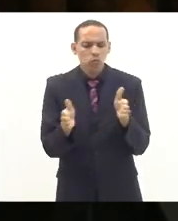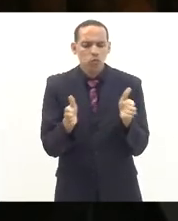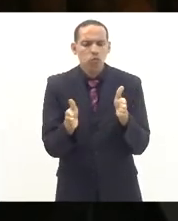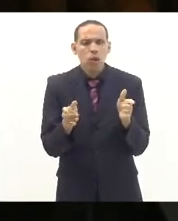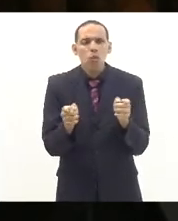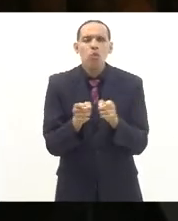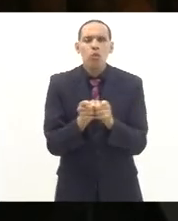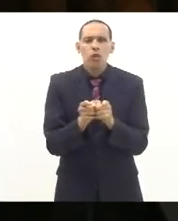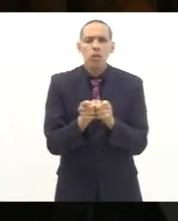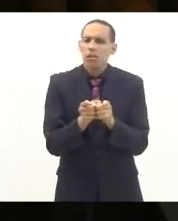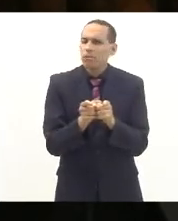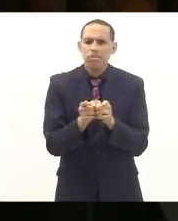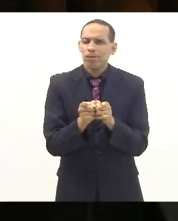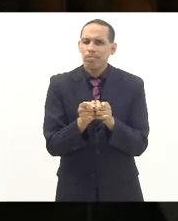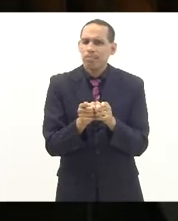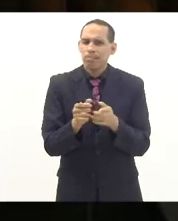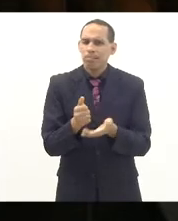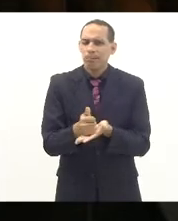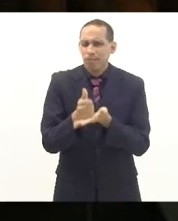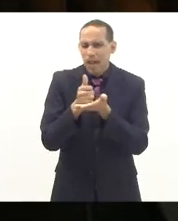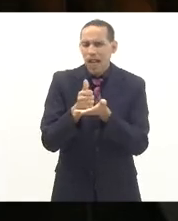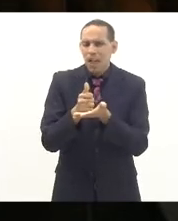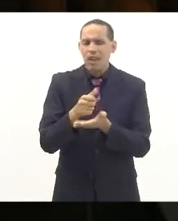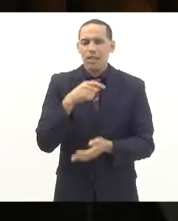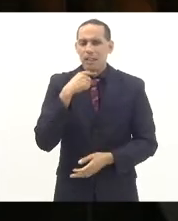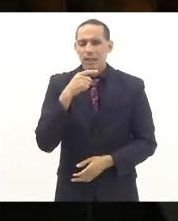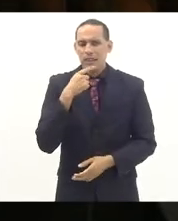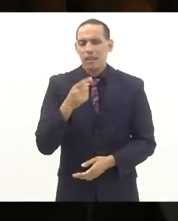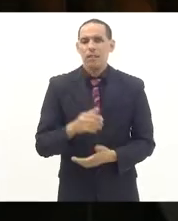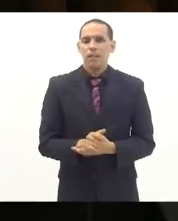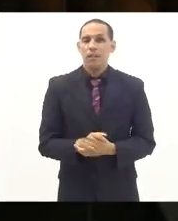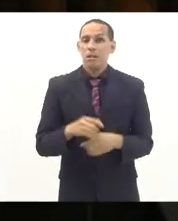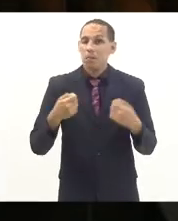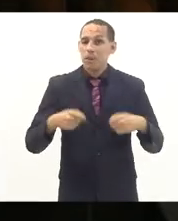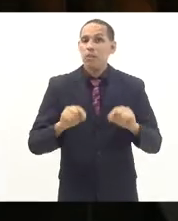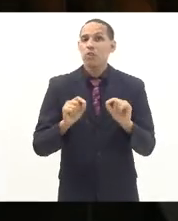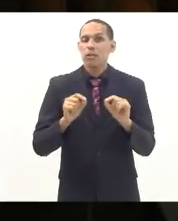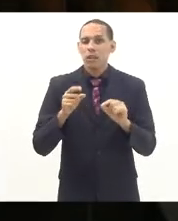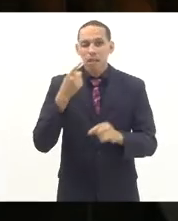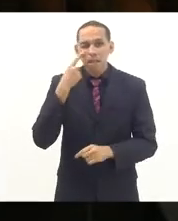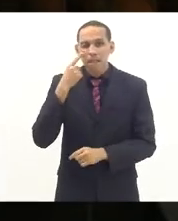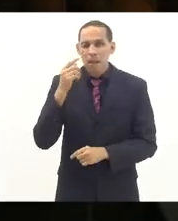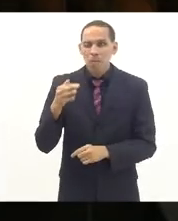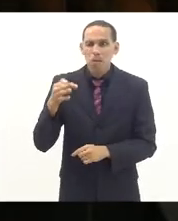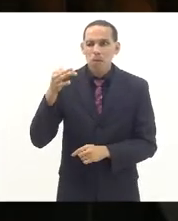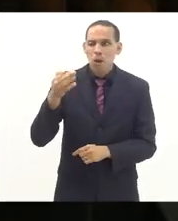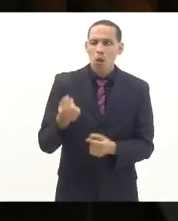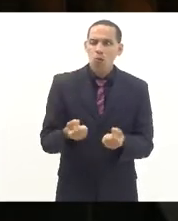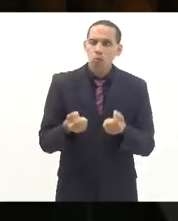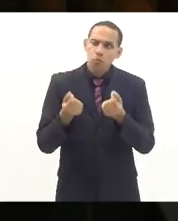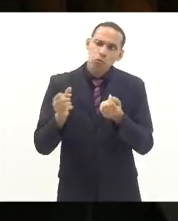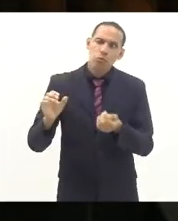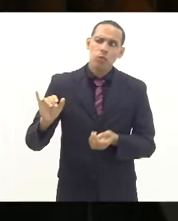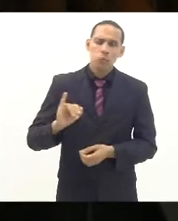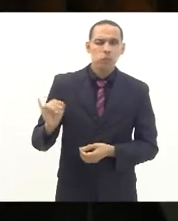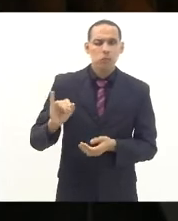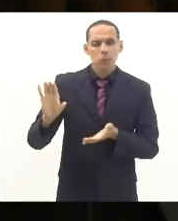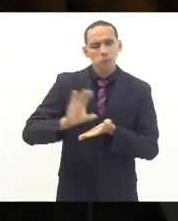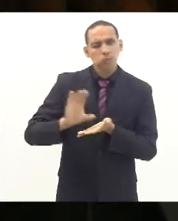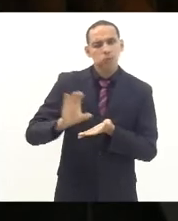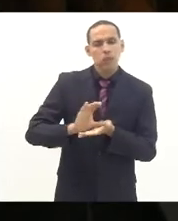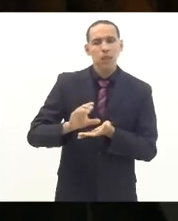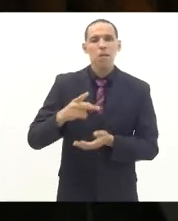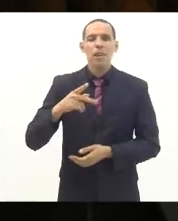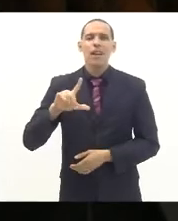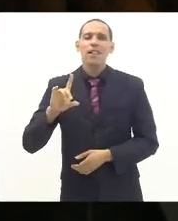pode não ser fiscalmente sustentável quando a gente olha para essas projeções de receitas tributárias na PM